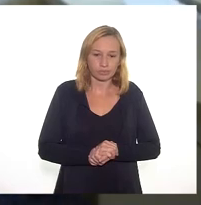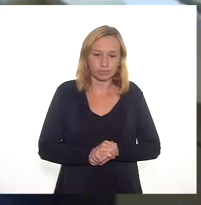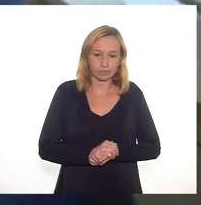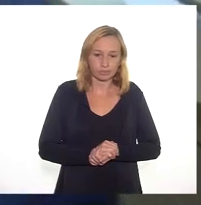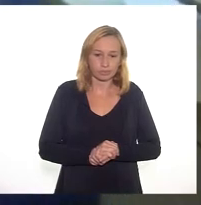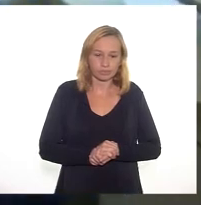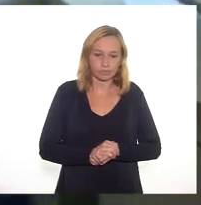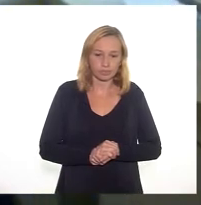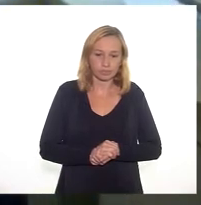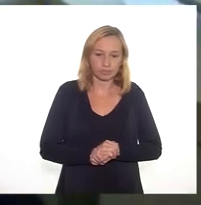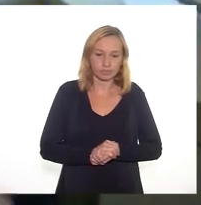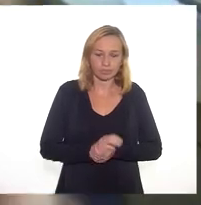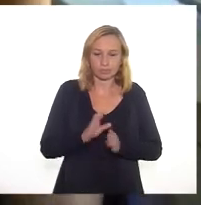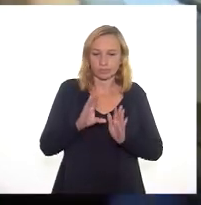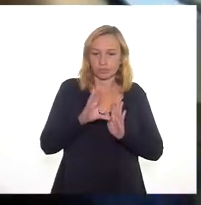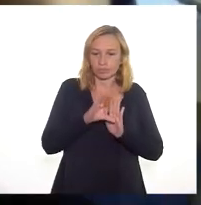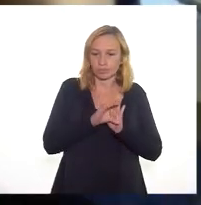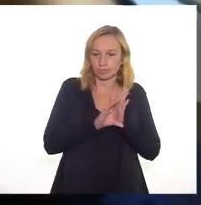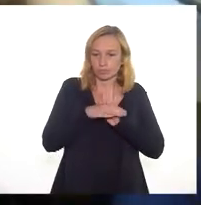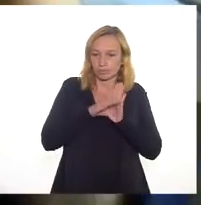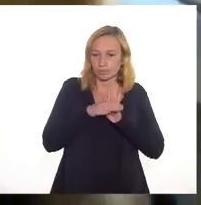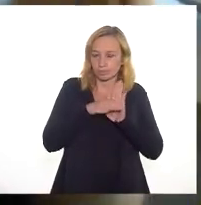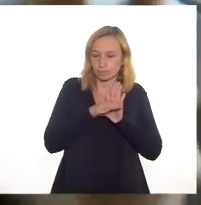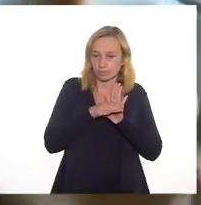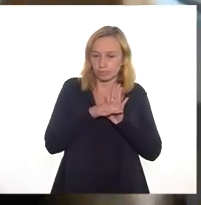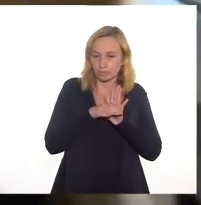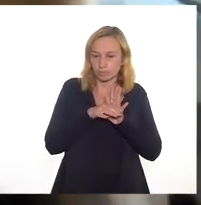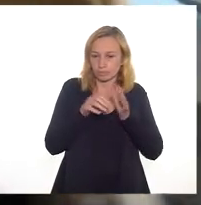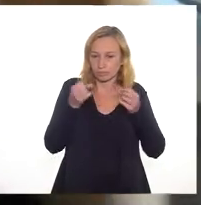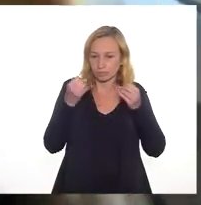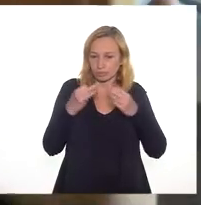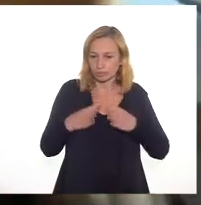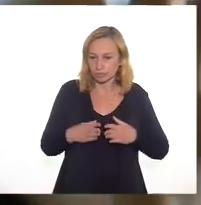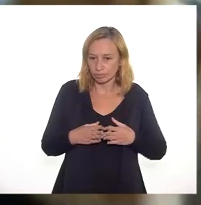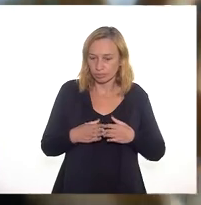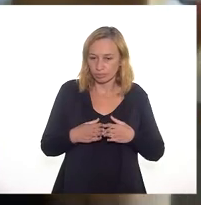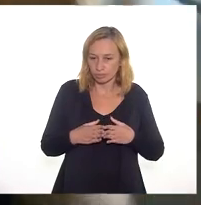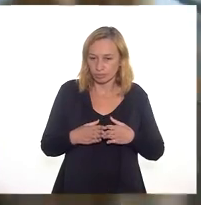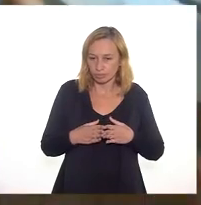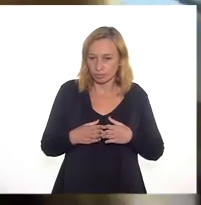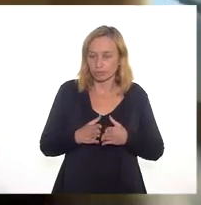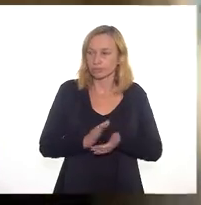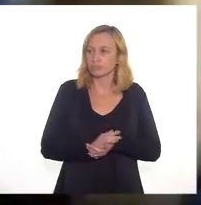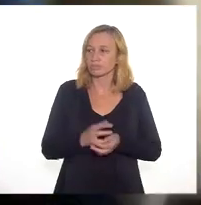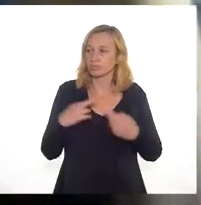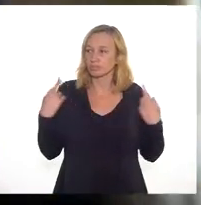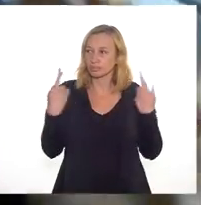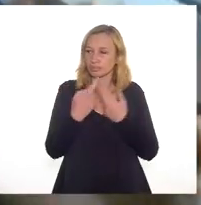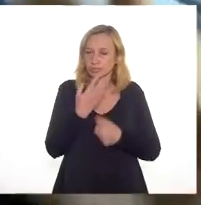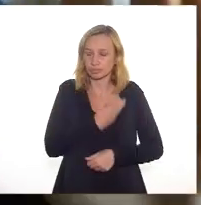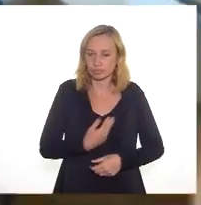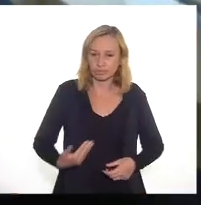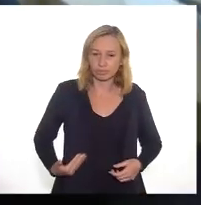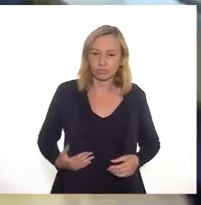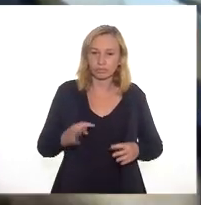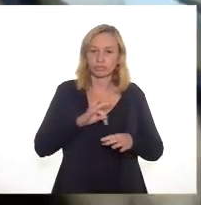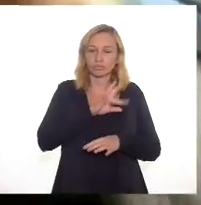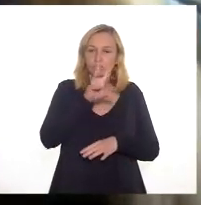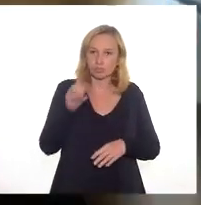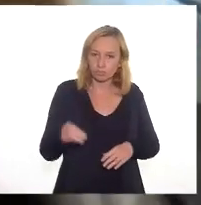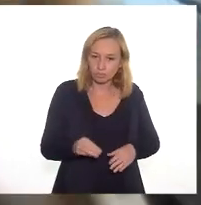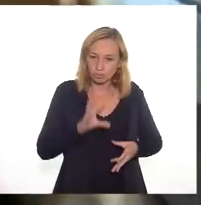definir os conceitos. Nós fizemos uma grande audiência pública e tudo isso